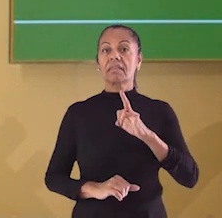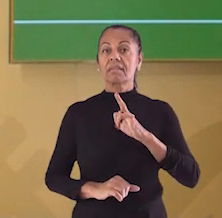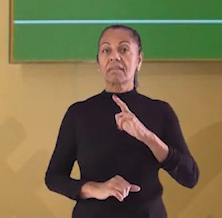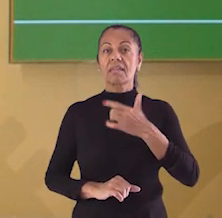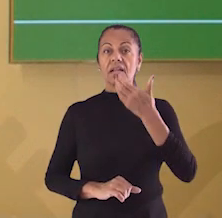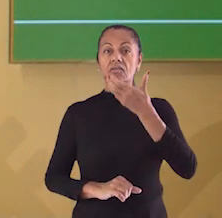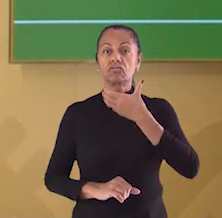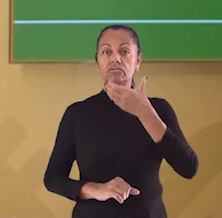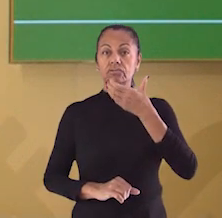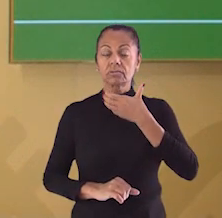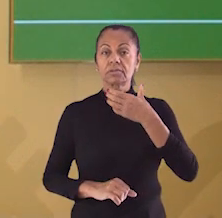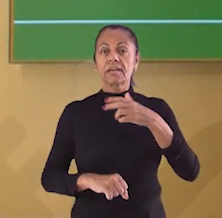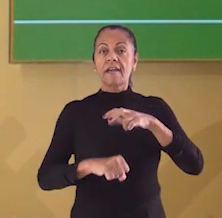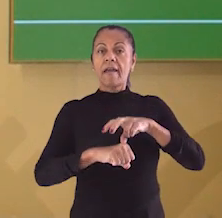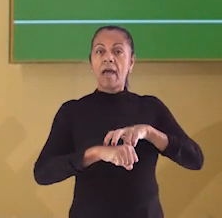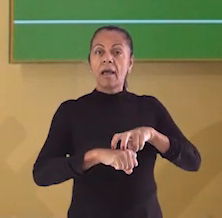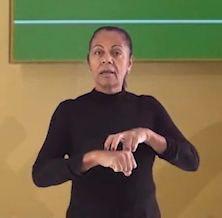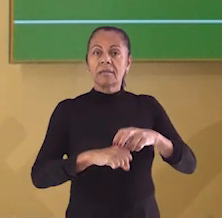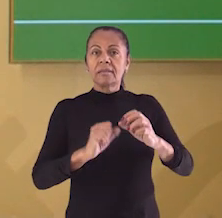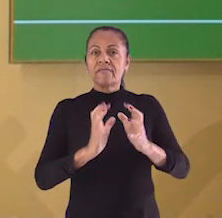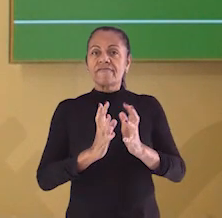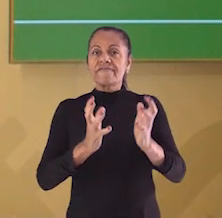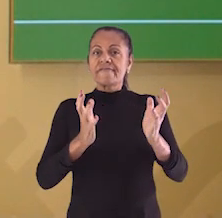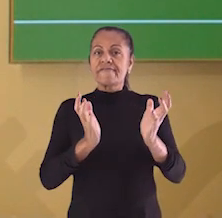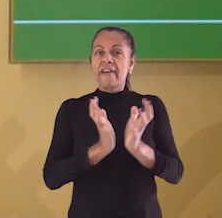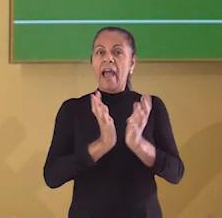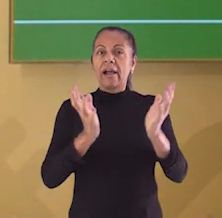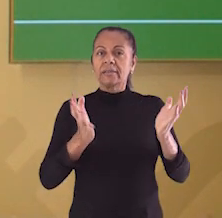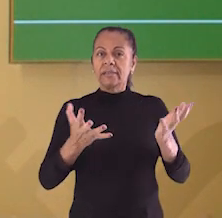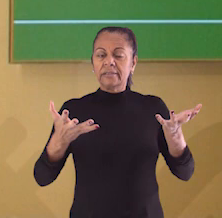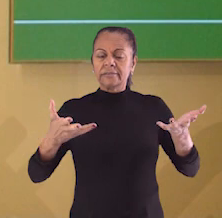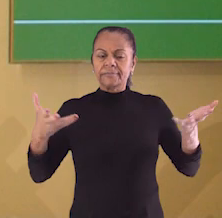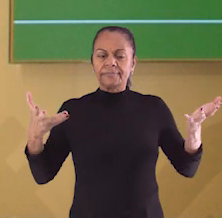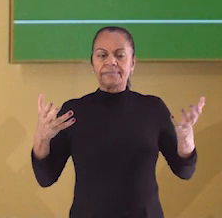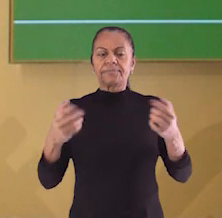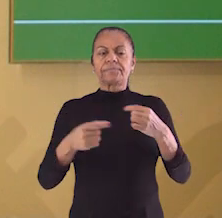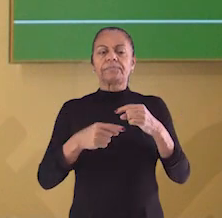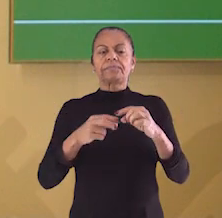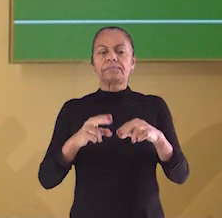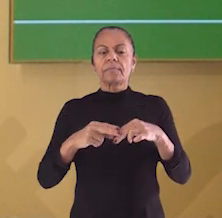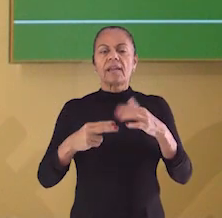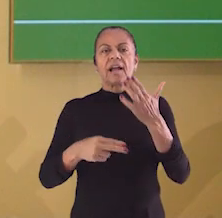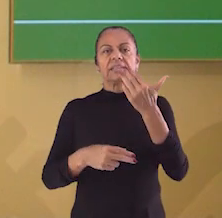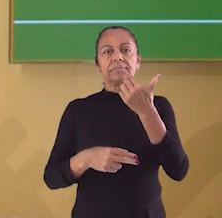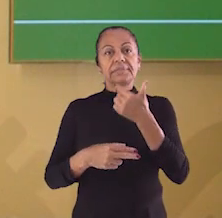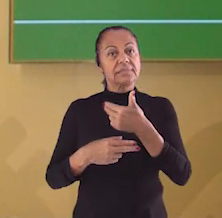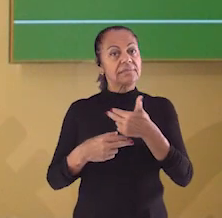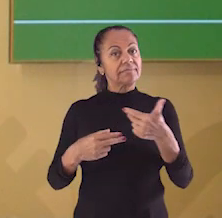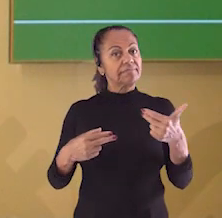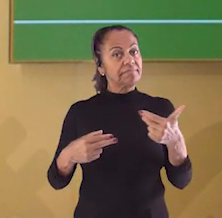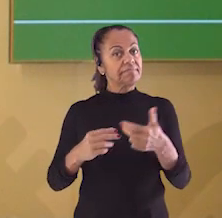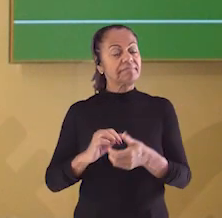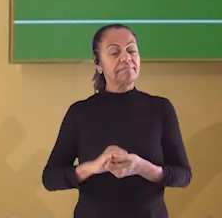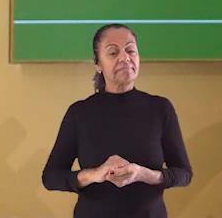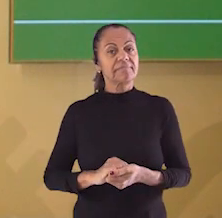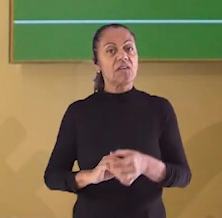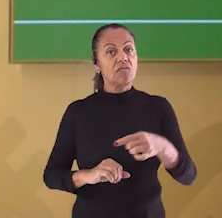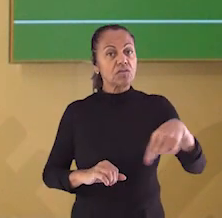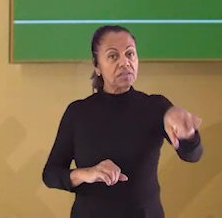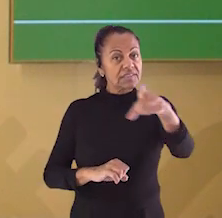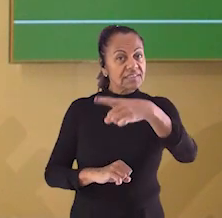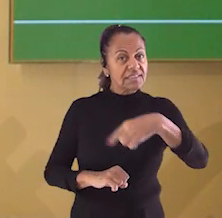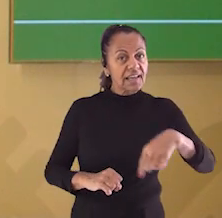ela vai ter as frutas e as verduras. Por quê? Por uma questão de alimentação.